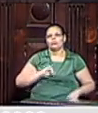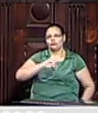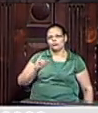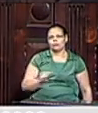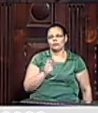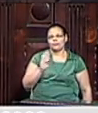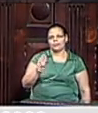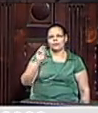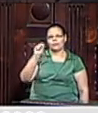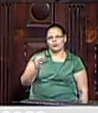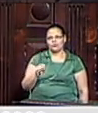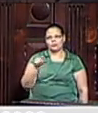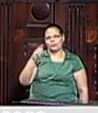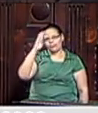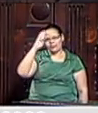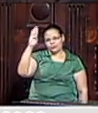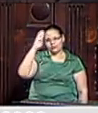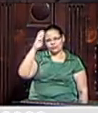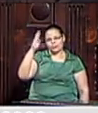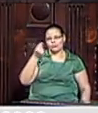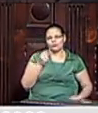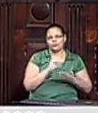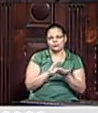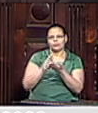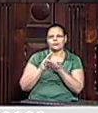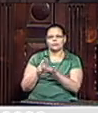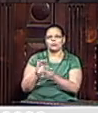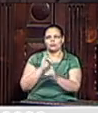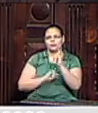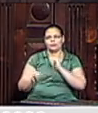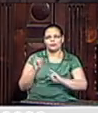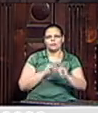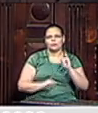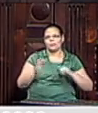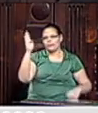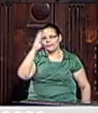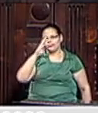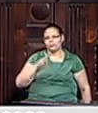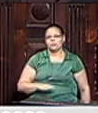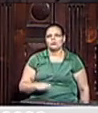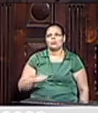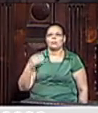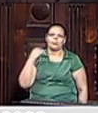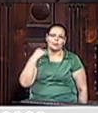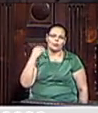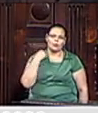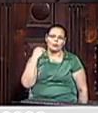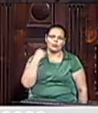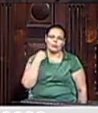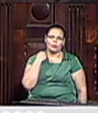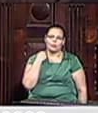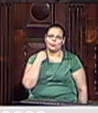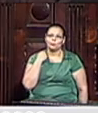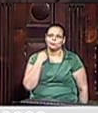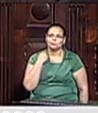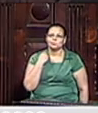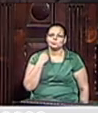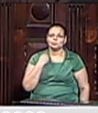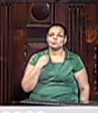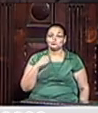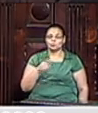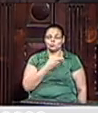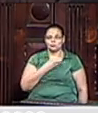a principal financiadora de campanha do Brasil. Na sequência, vem os bancos e as empreiteiras. E